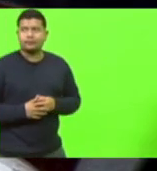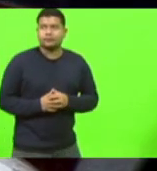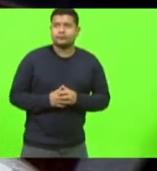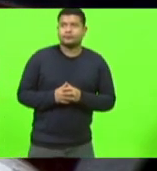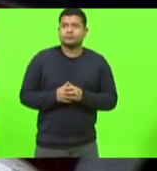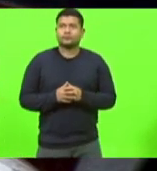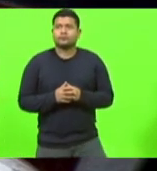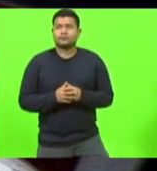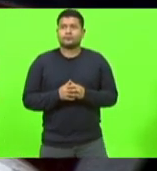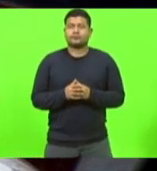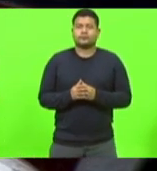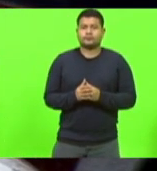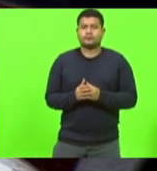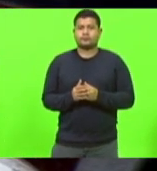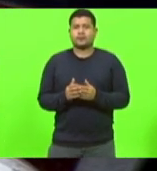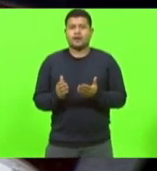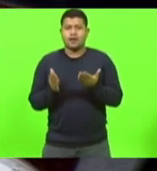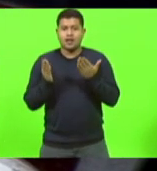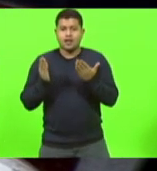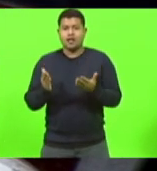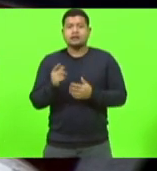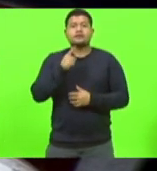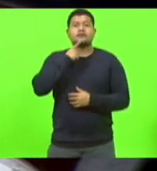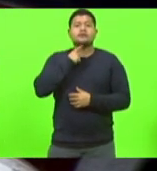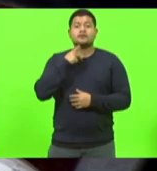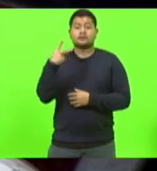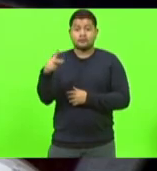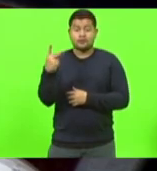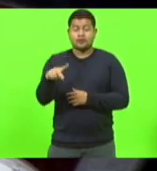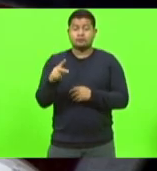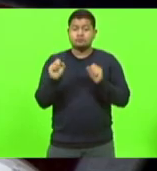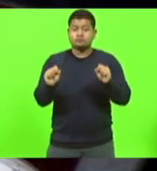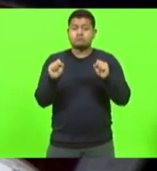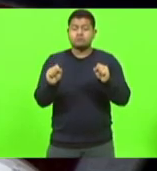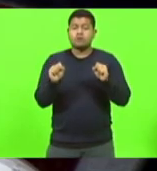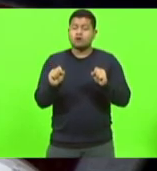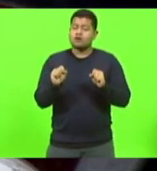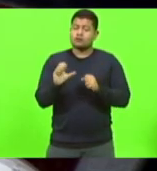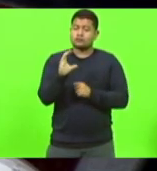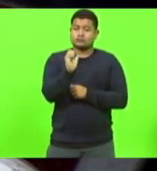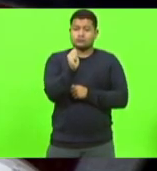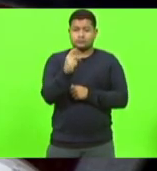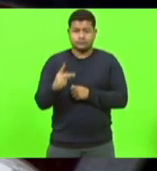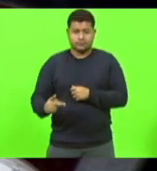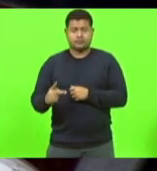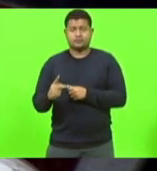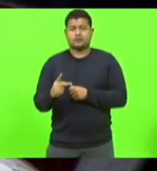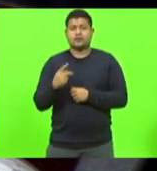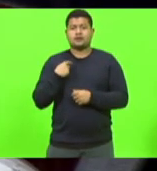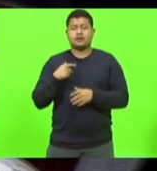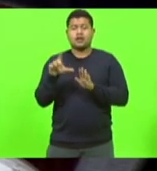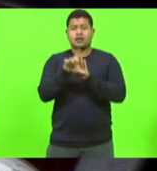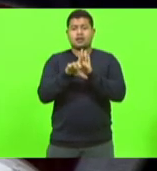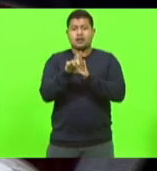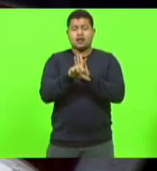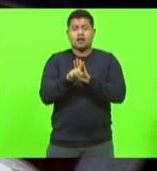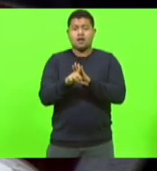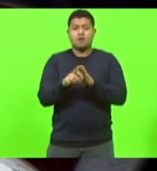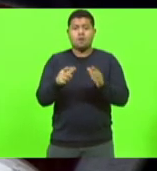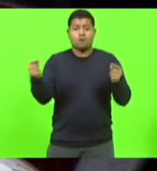aqui ao tempo que ele desejar ele vai poder se aposentar pela legislação atual